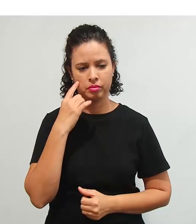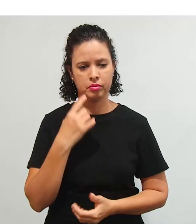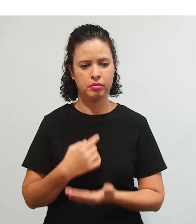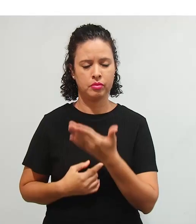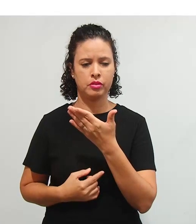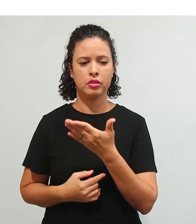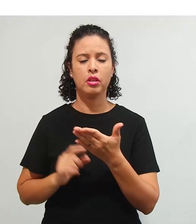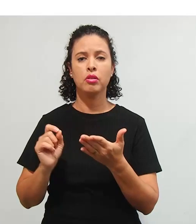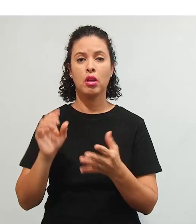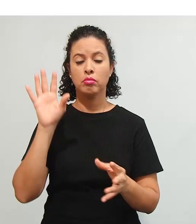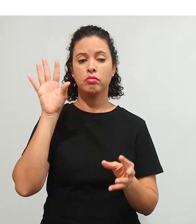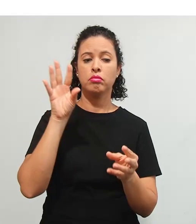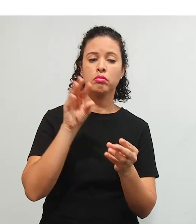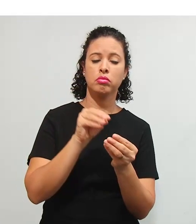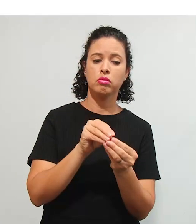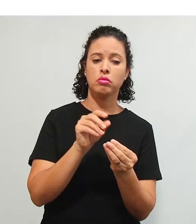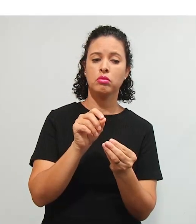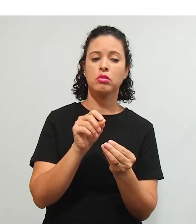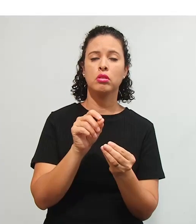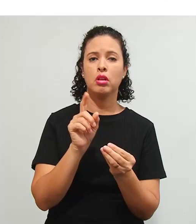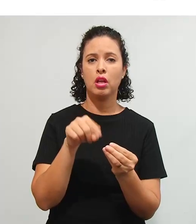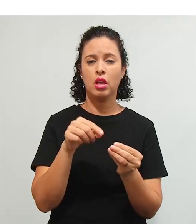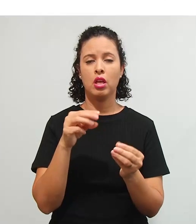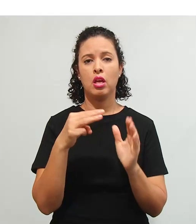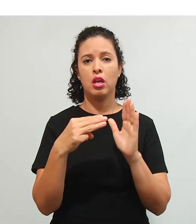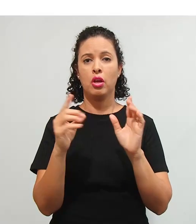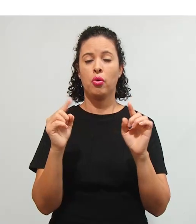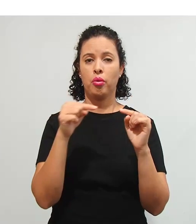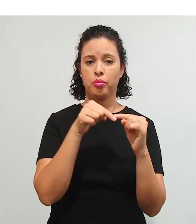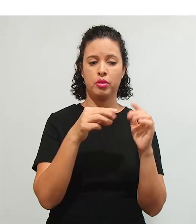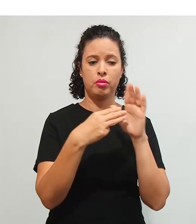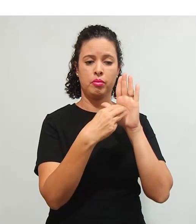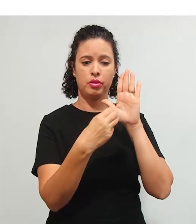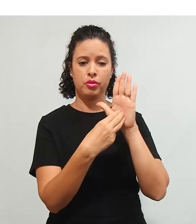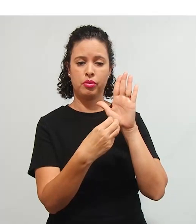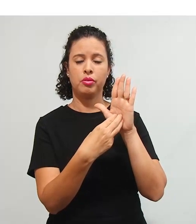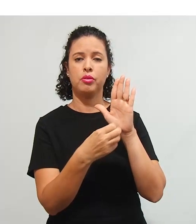O que é a previsão? É a metodologia